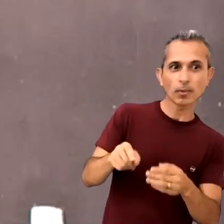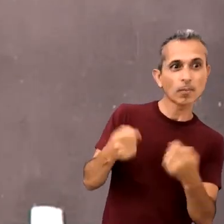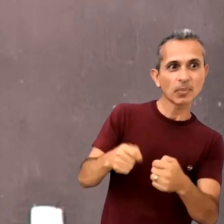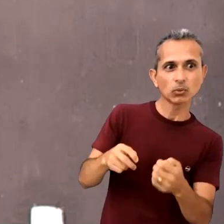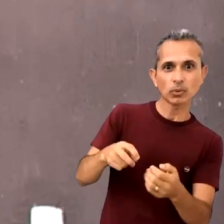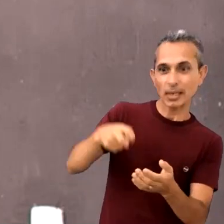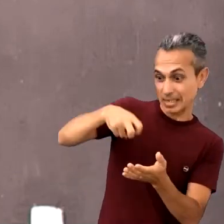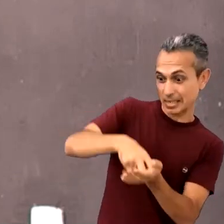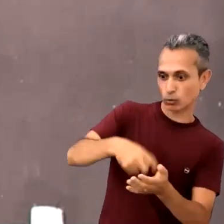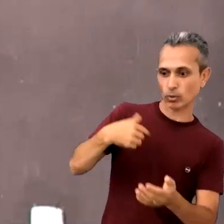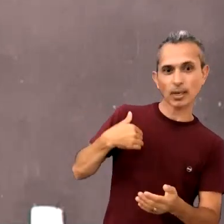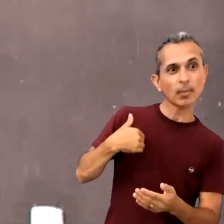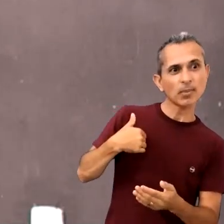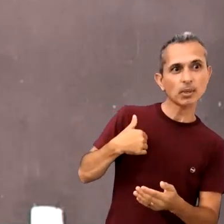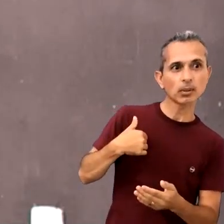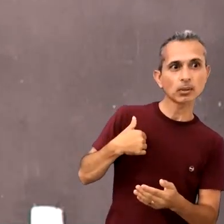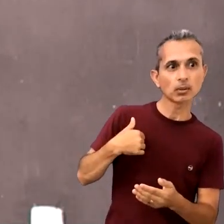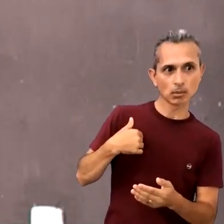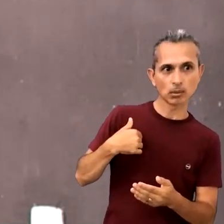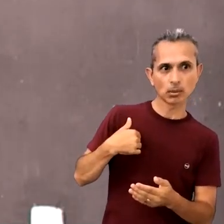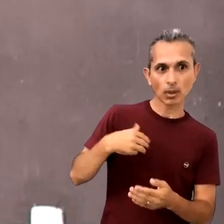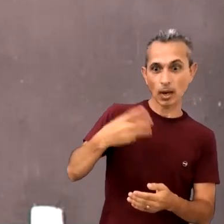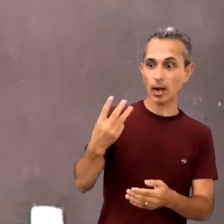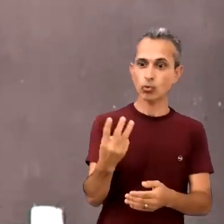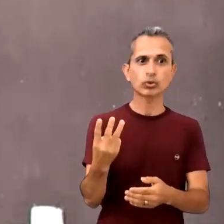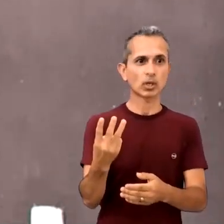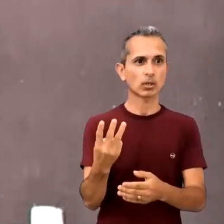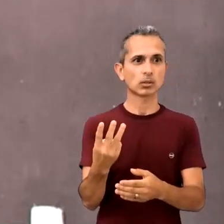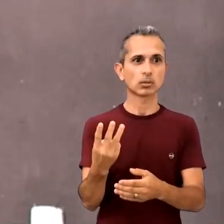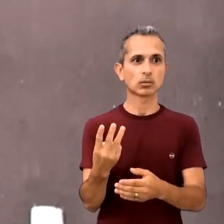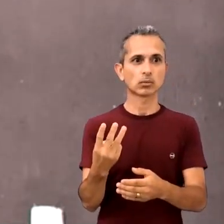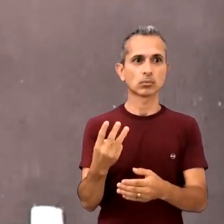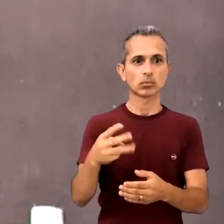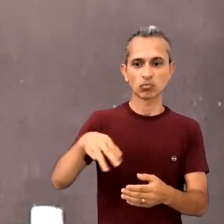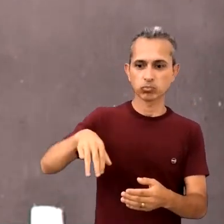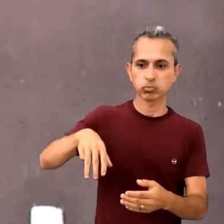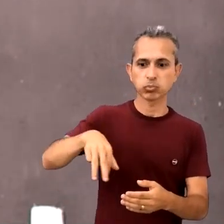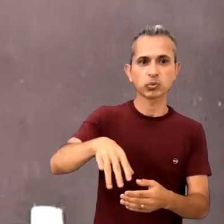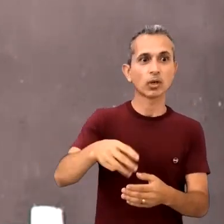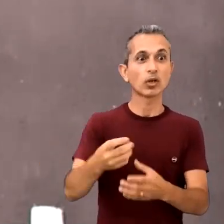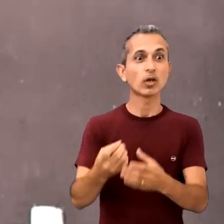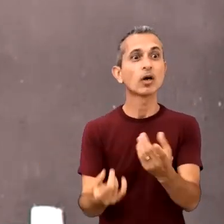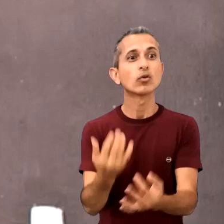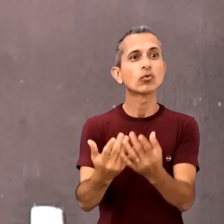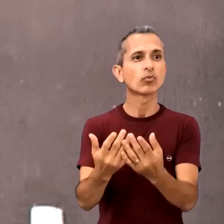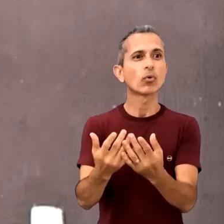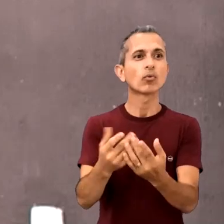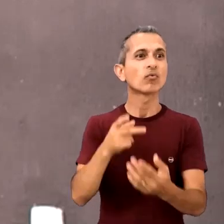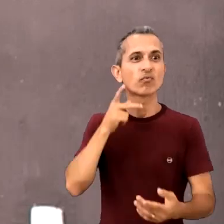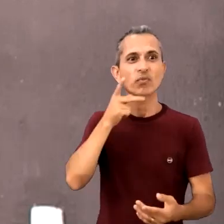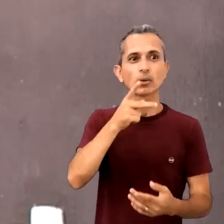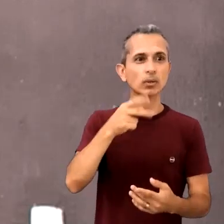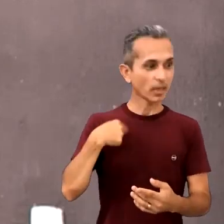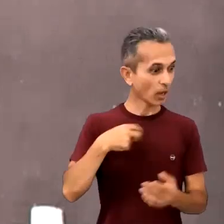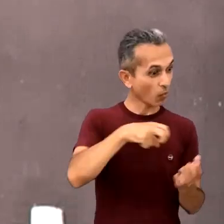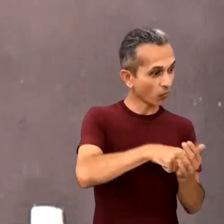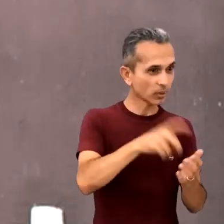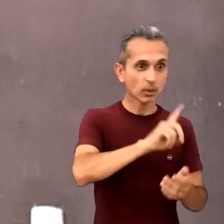livrará. Mas também se não quiser, não tem problema. Mas nós não vamos deixar de adorar esse Deus.